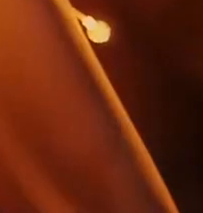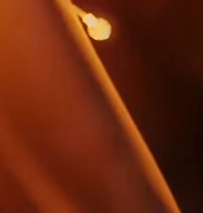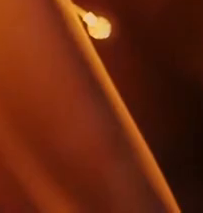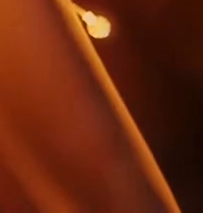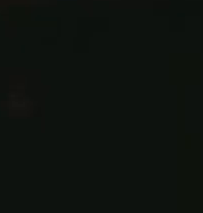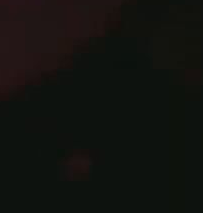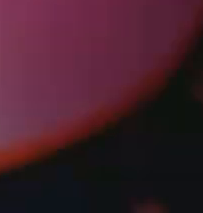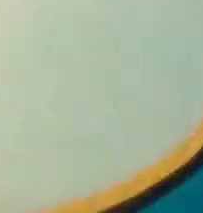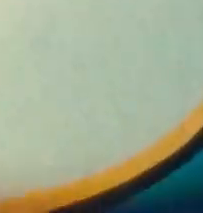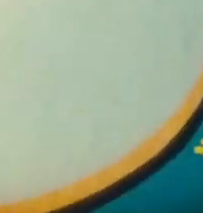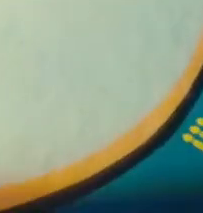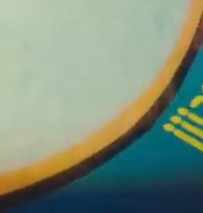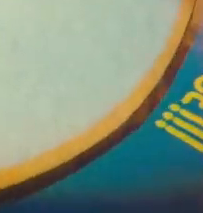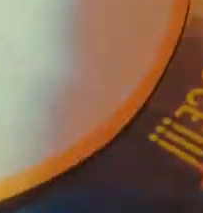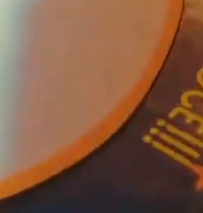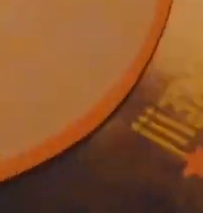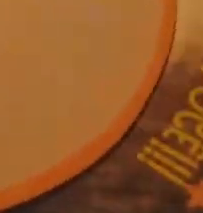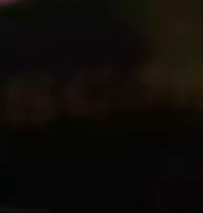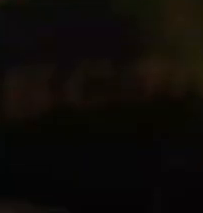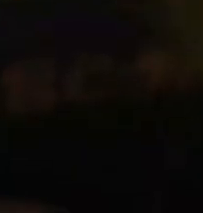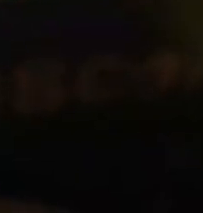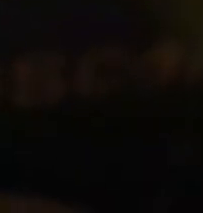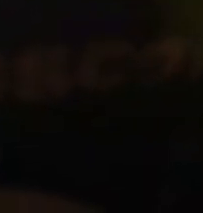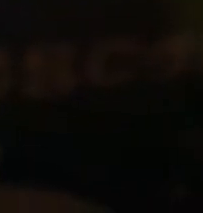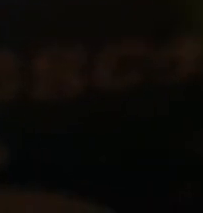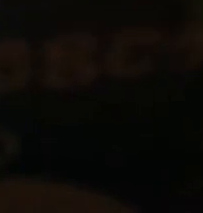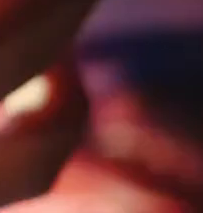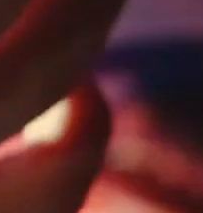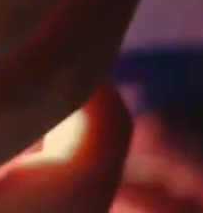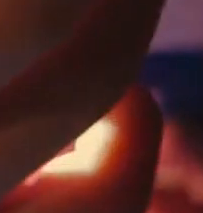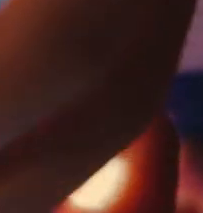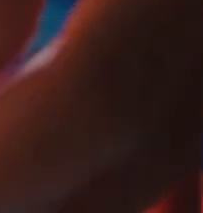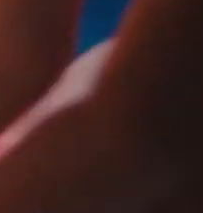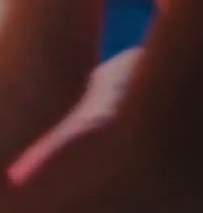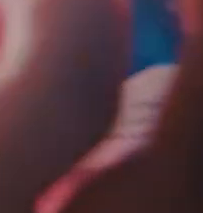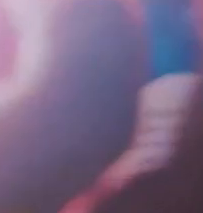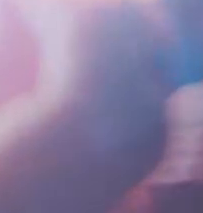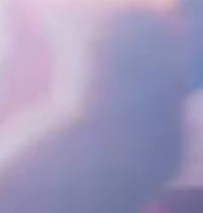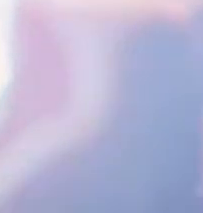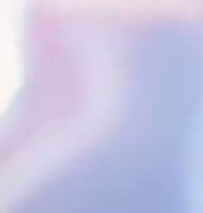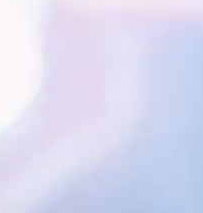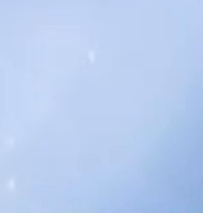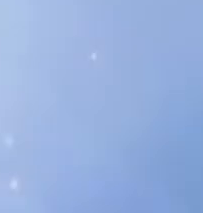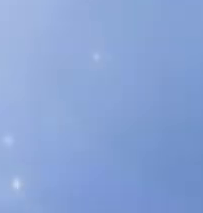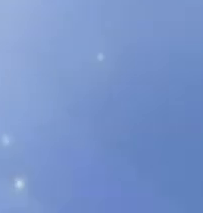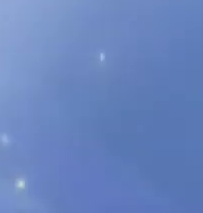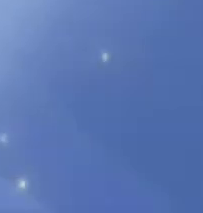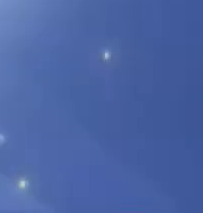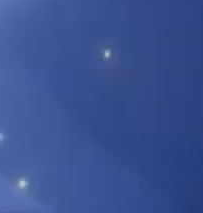movido pela criatividade um astronauta viajava por um universo de histórias